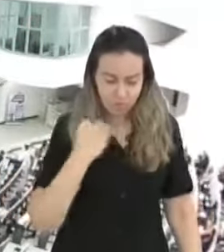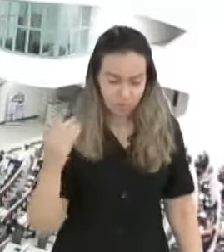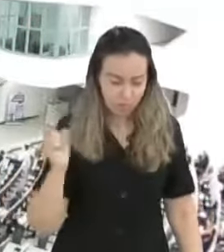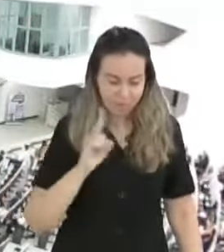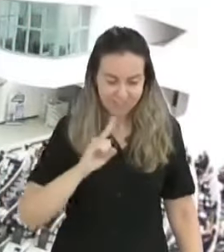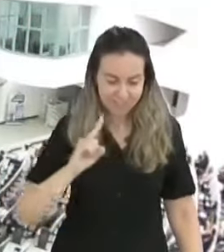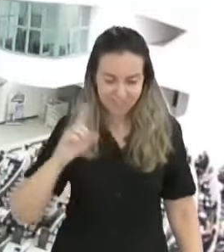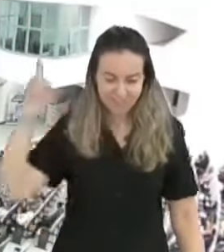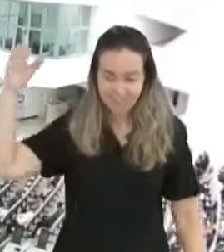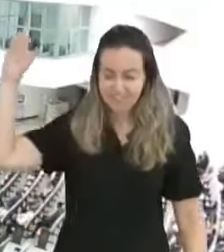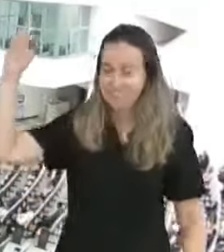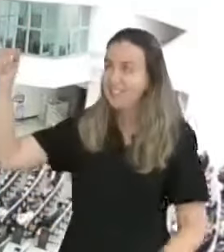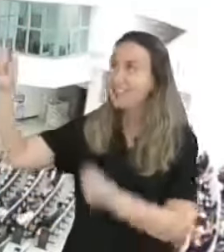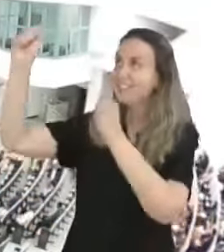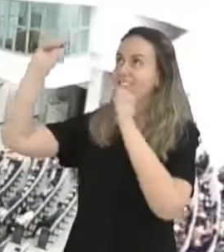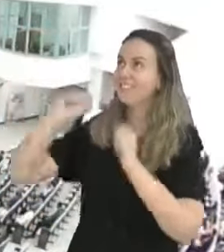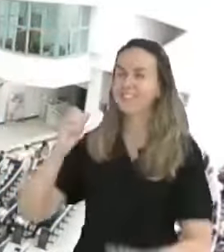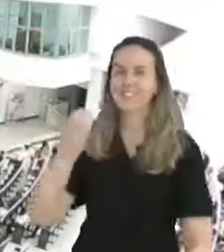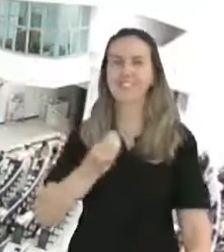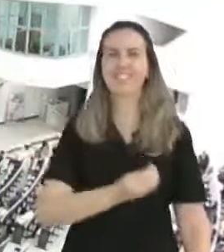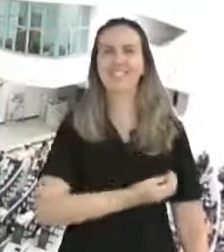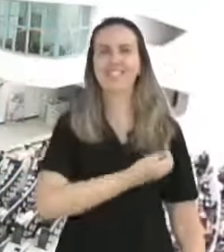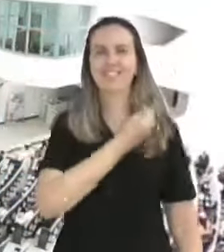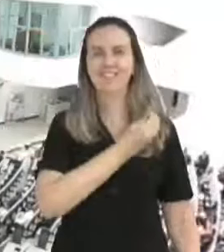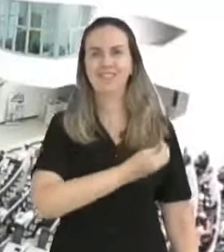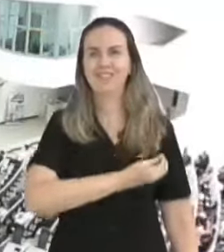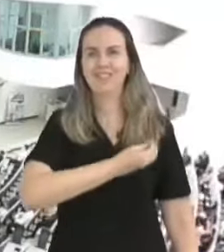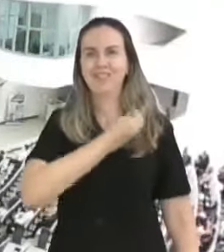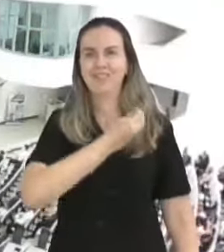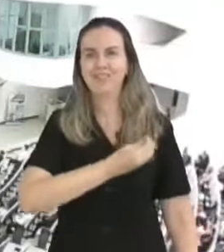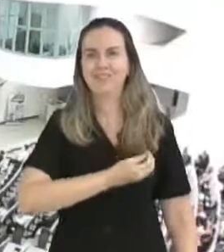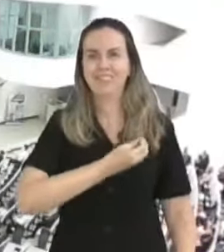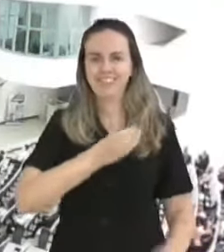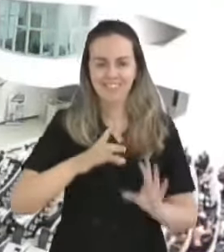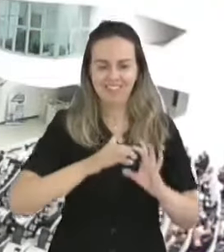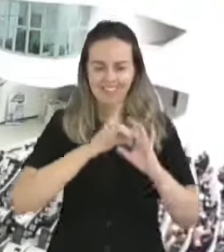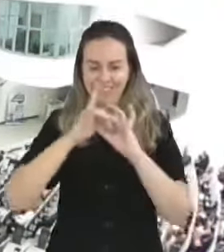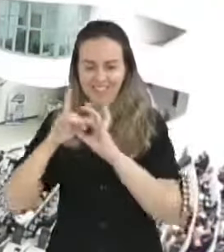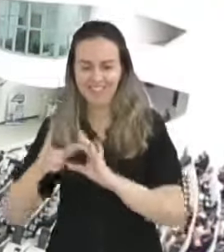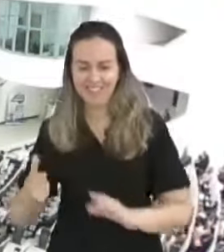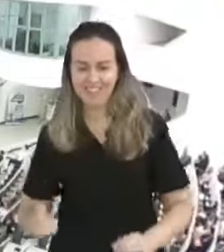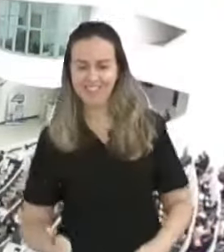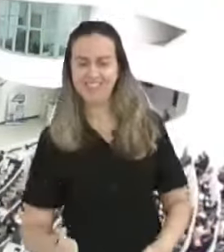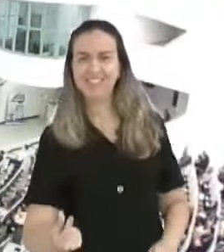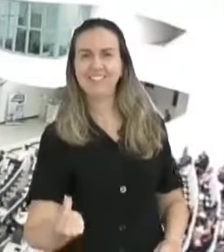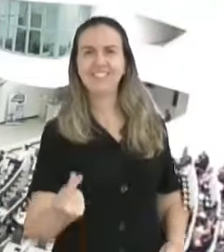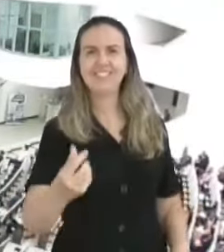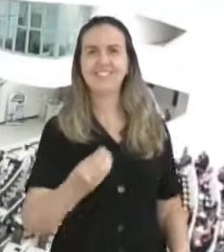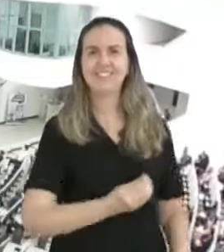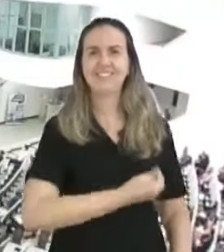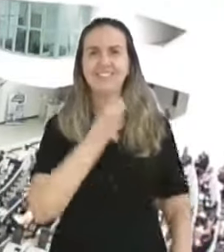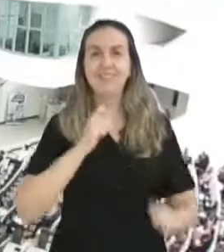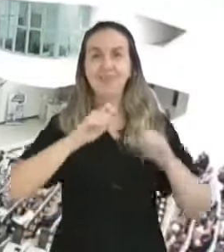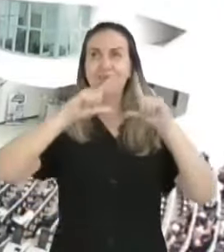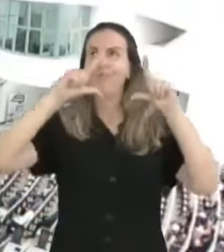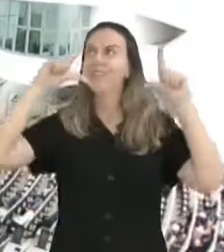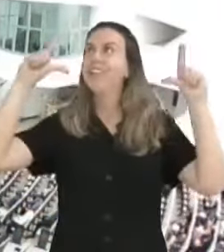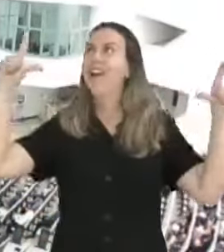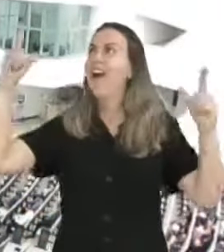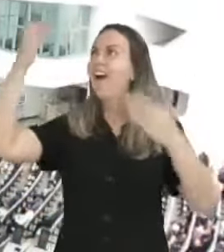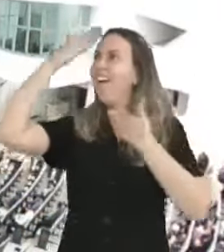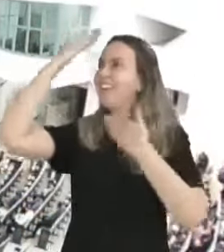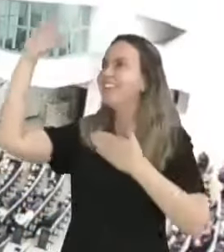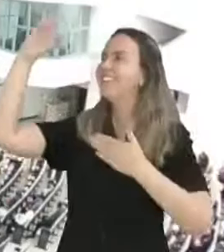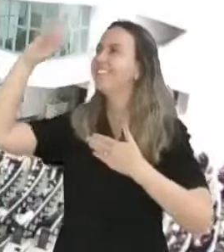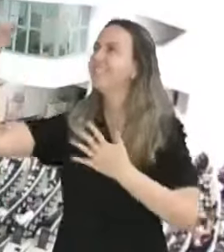não sermos consumidos, porque as suas misericórdias não têm fim, renovam-se a cada manhã. Eu